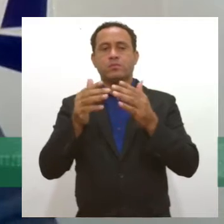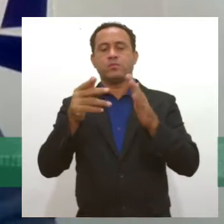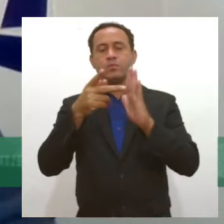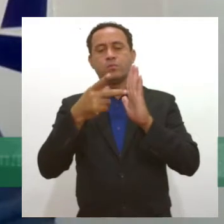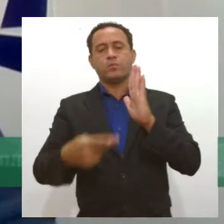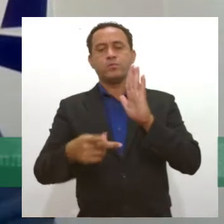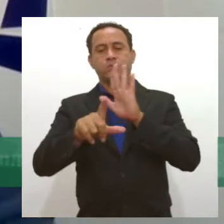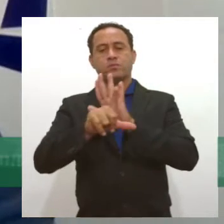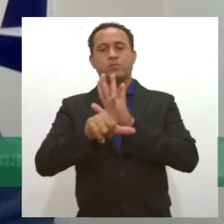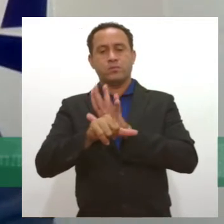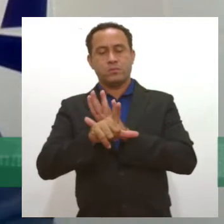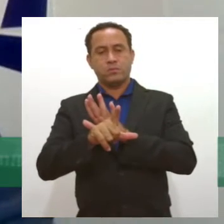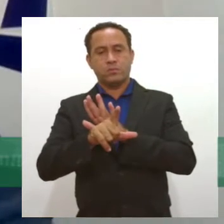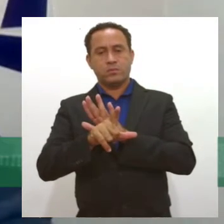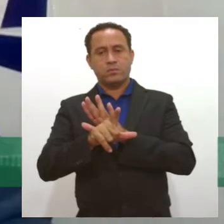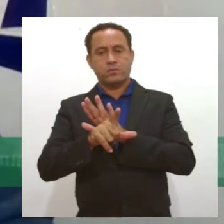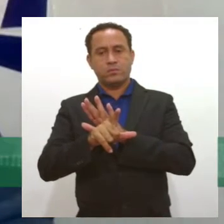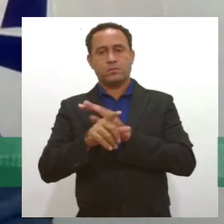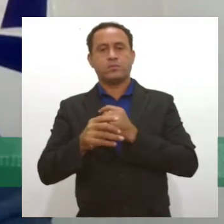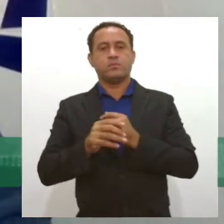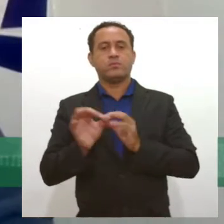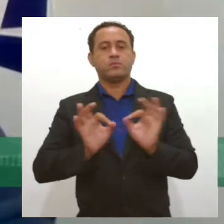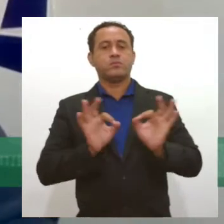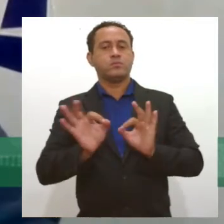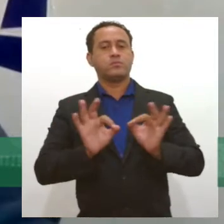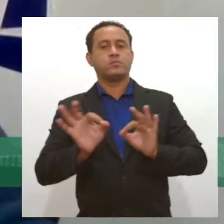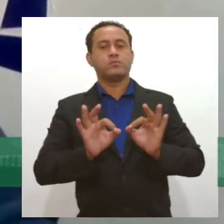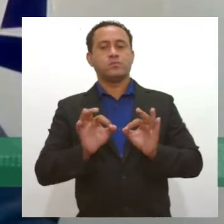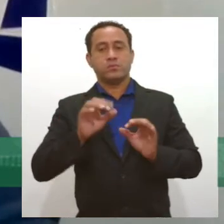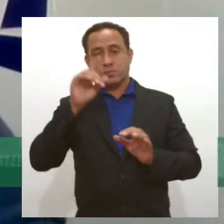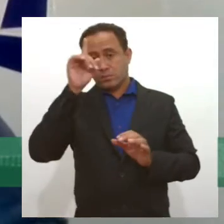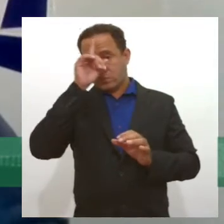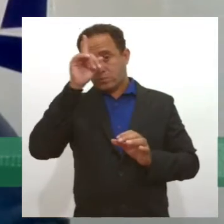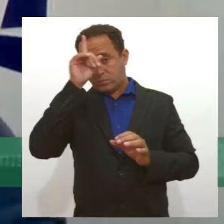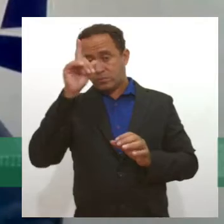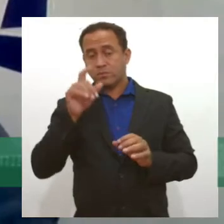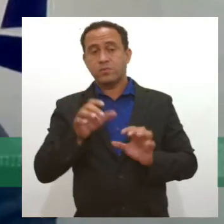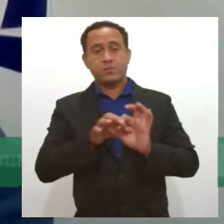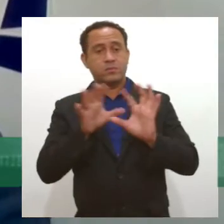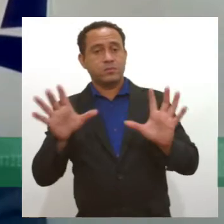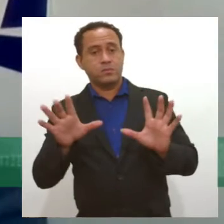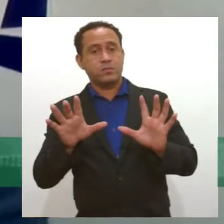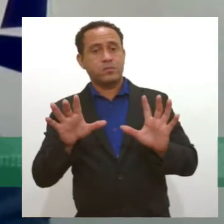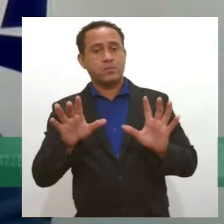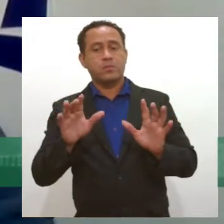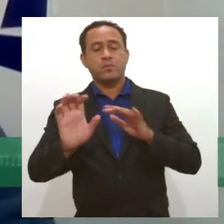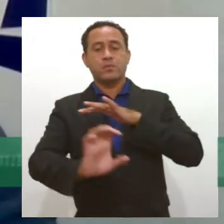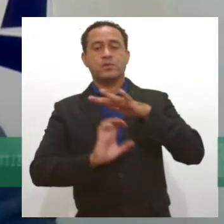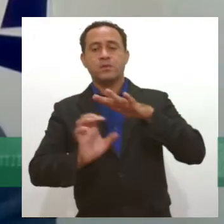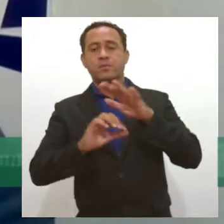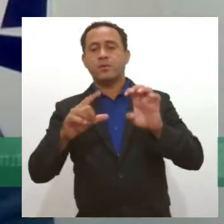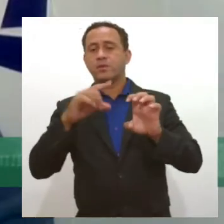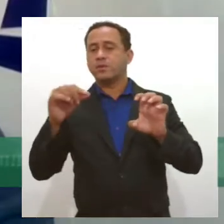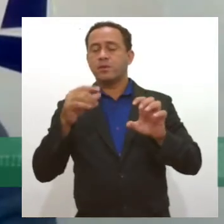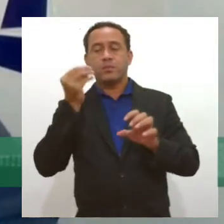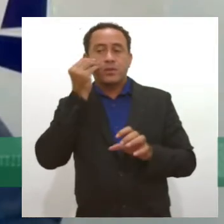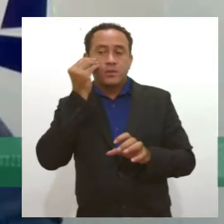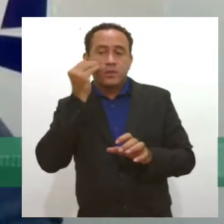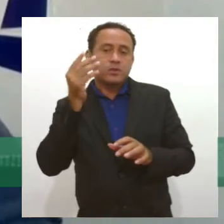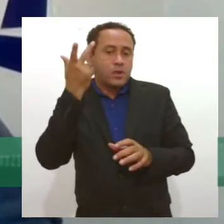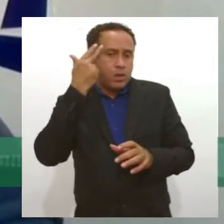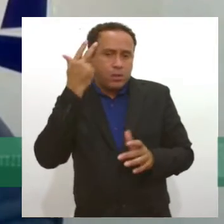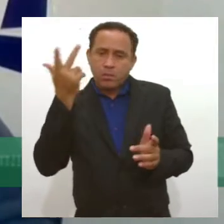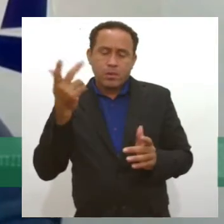de lei em que regularizasse, né, criasse esse sandbox para a criação desse tipo de empresas, onde as empresas